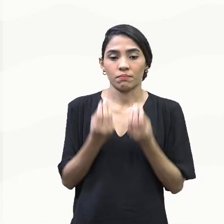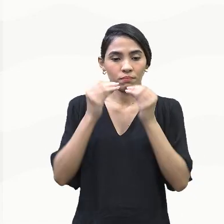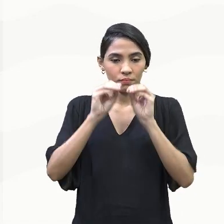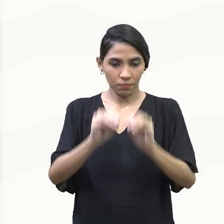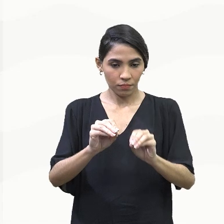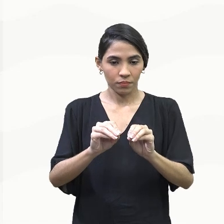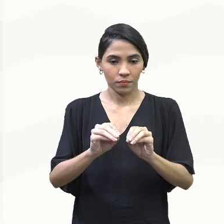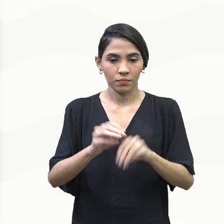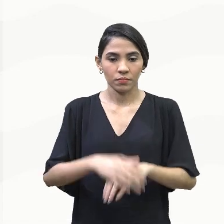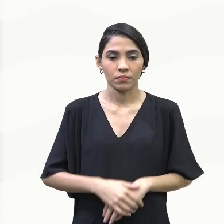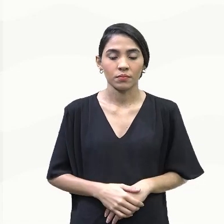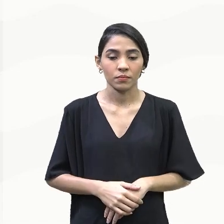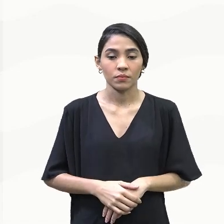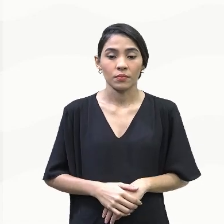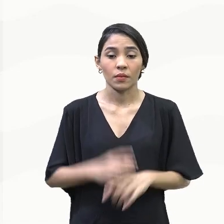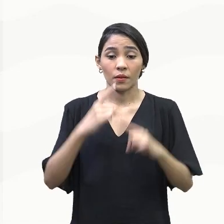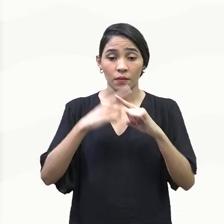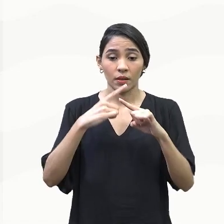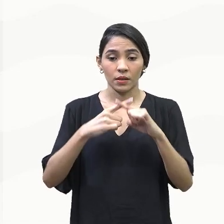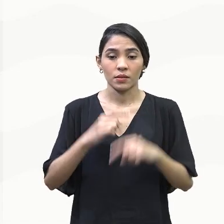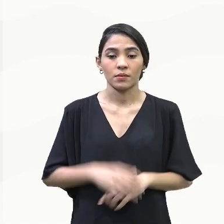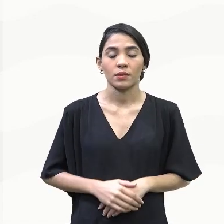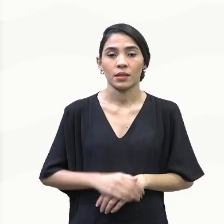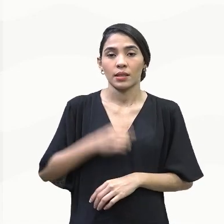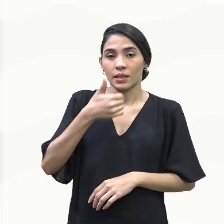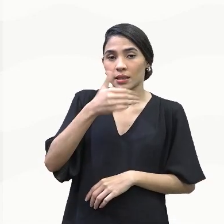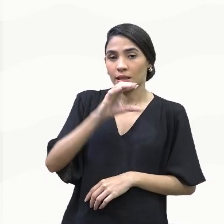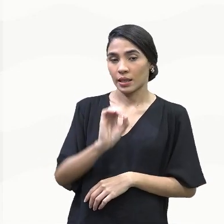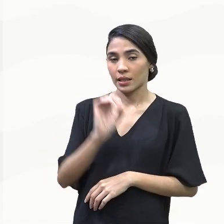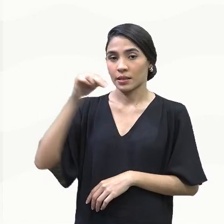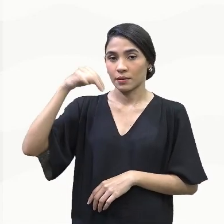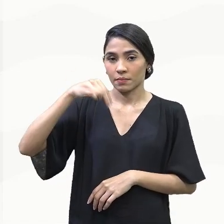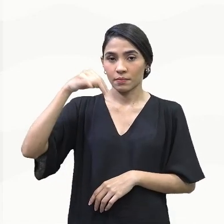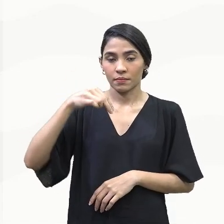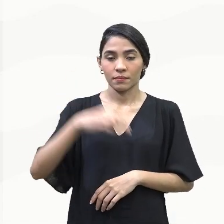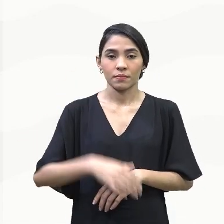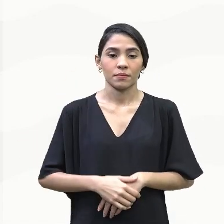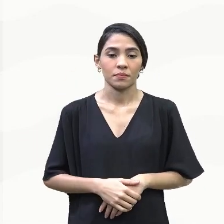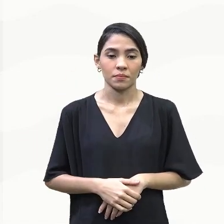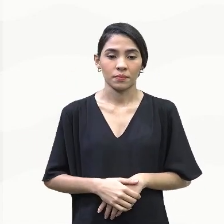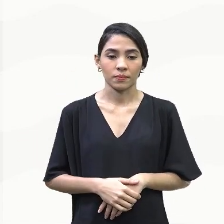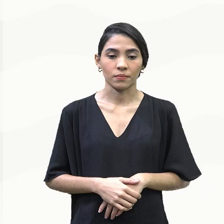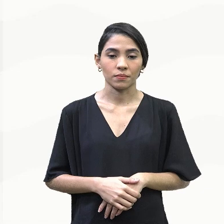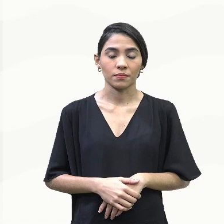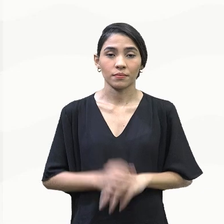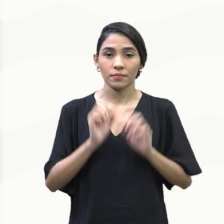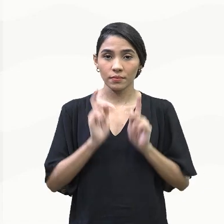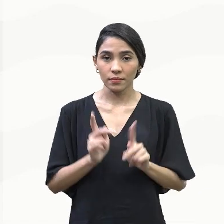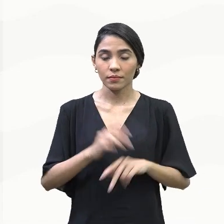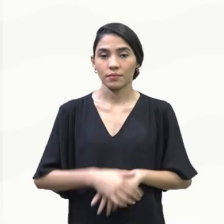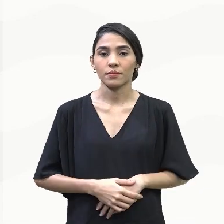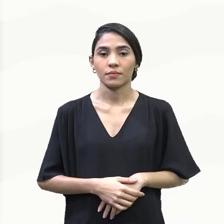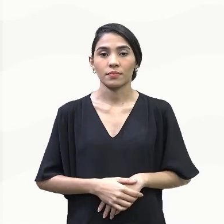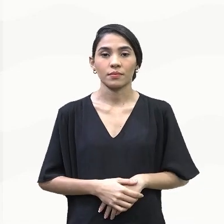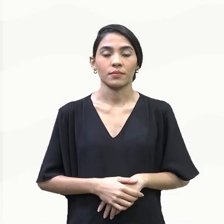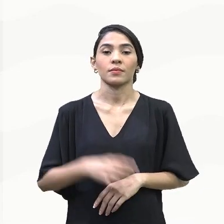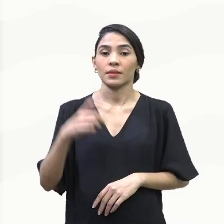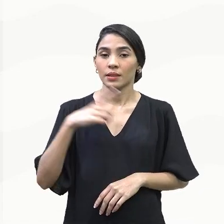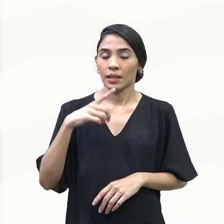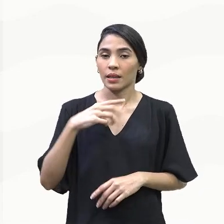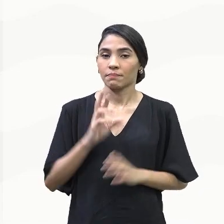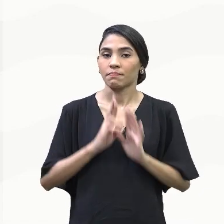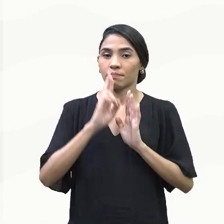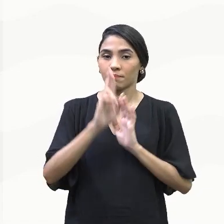da população, vezes 10 elevado ao expoente N, certo? E aí nós vamos ter o